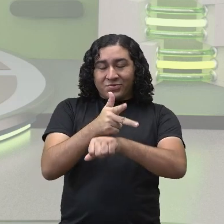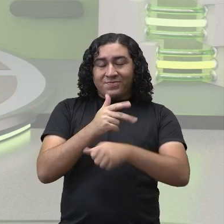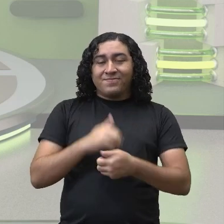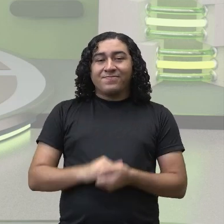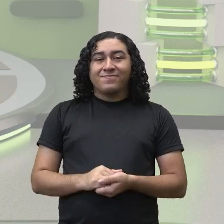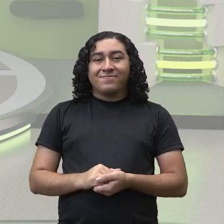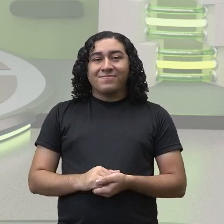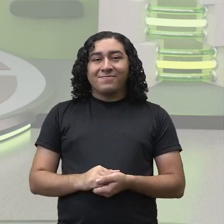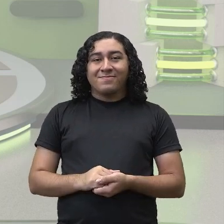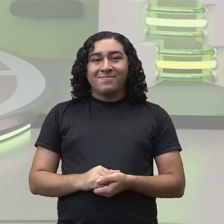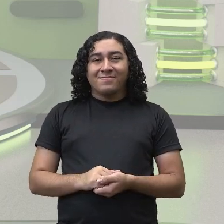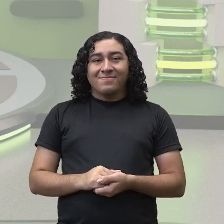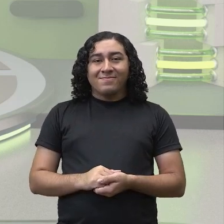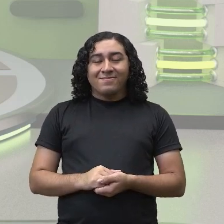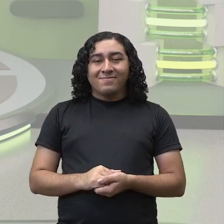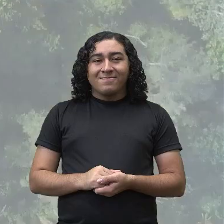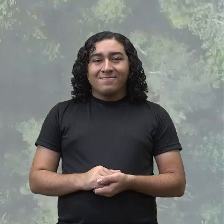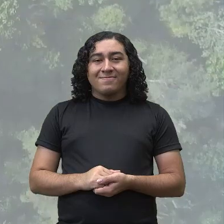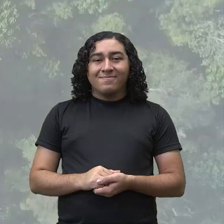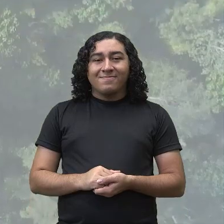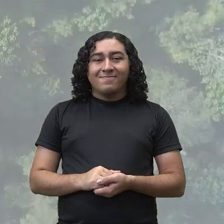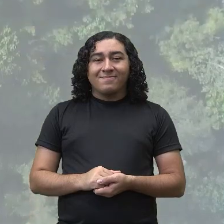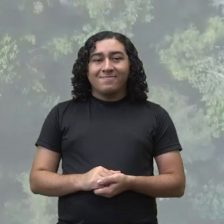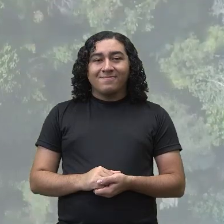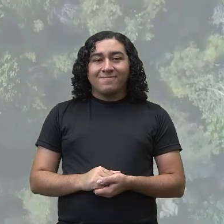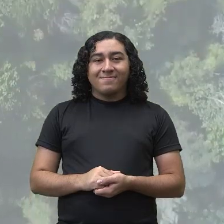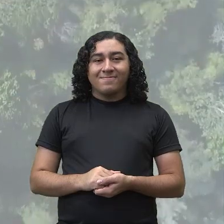introdutório. Vamos lá?